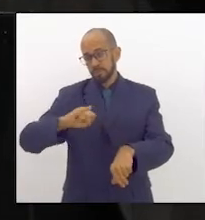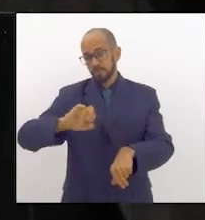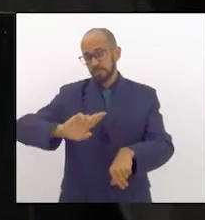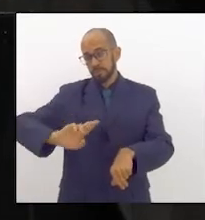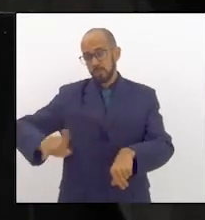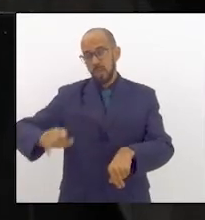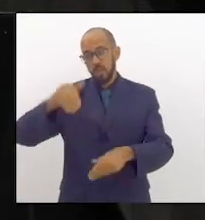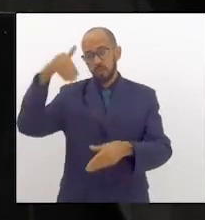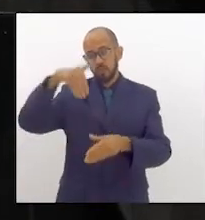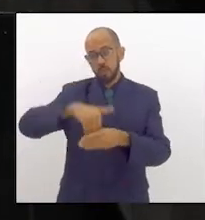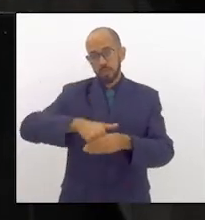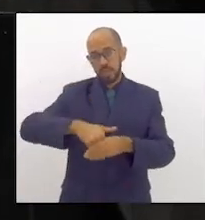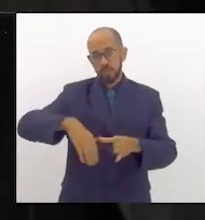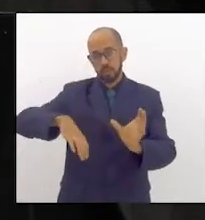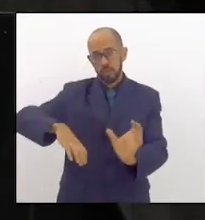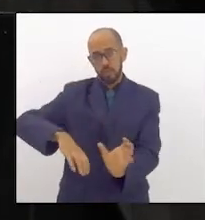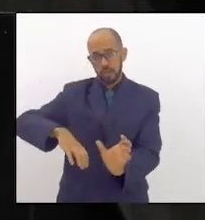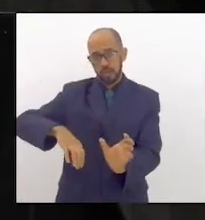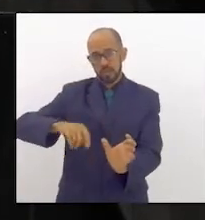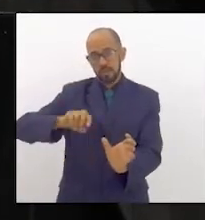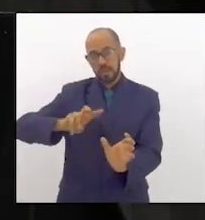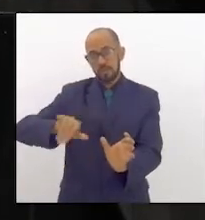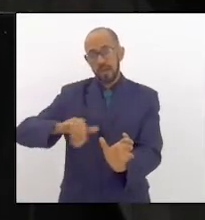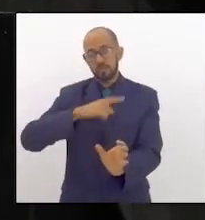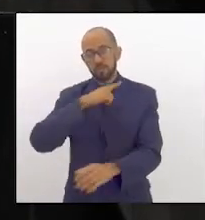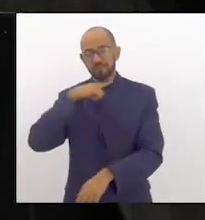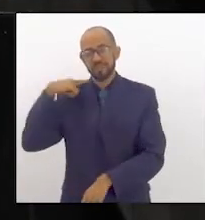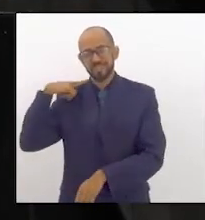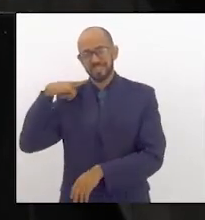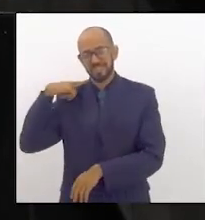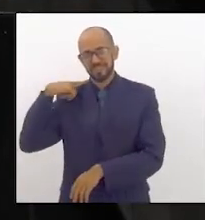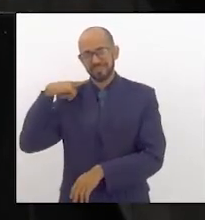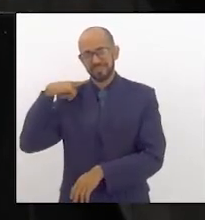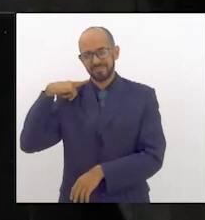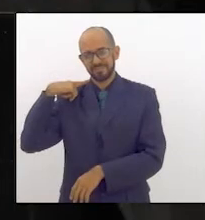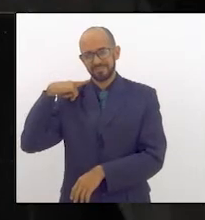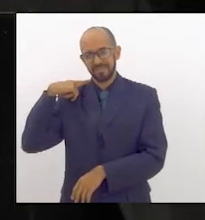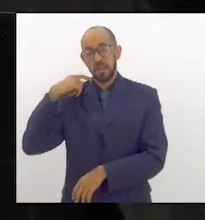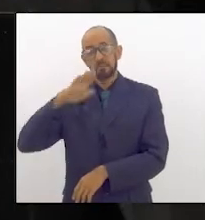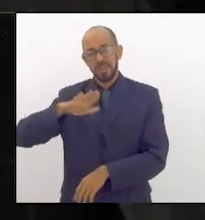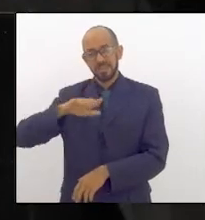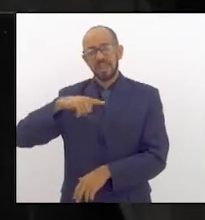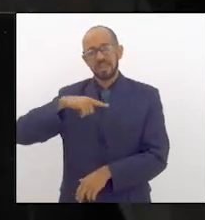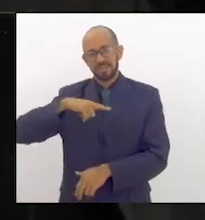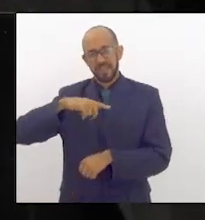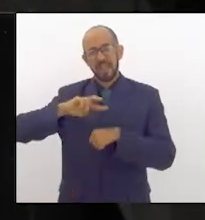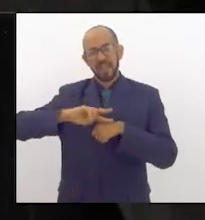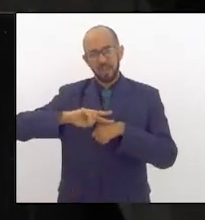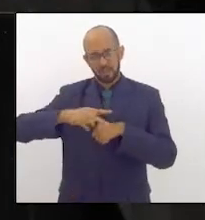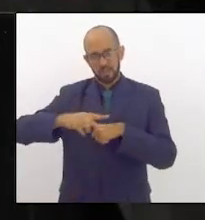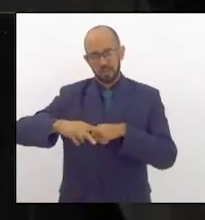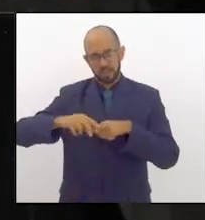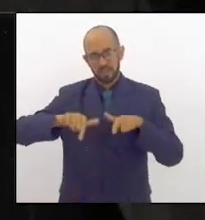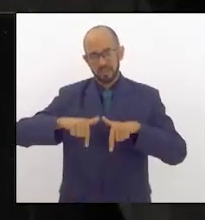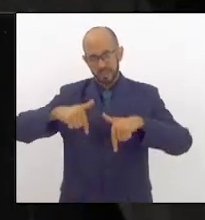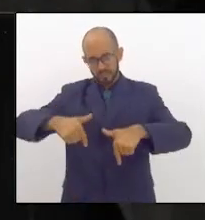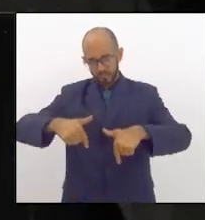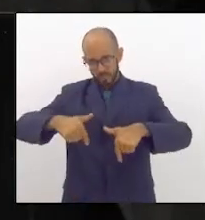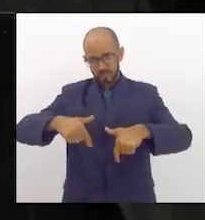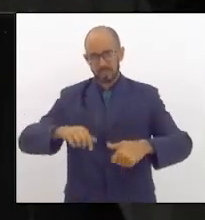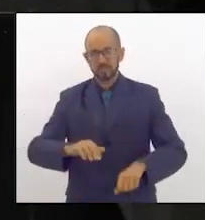do prazo constitucional ela caduca mas enquanto isso ela produz efeitos imediatos o prazo